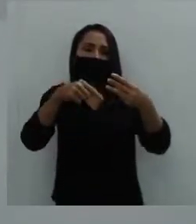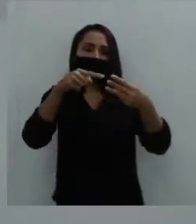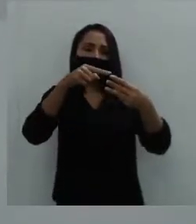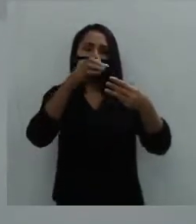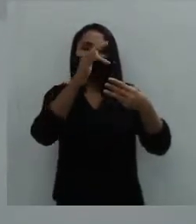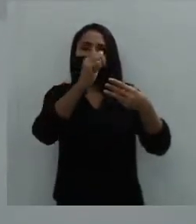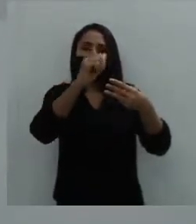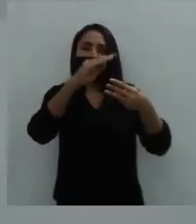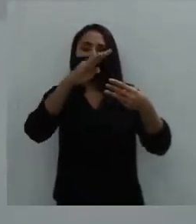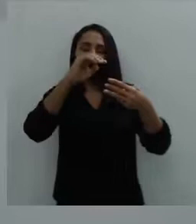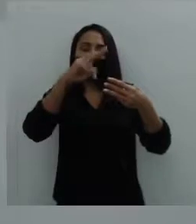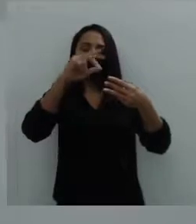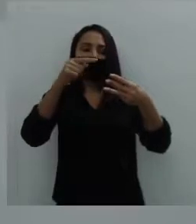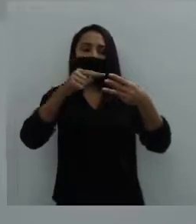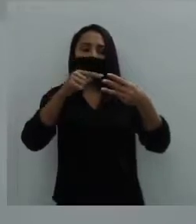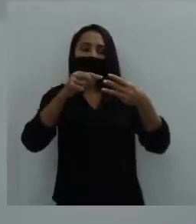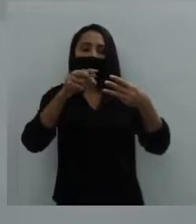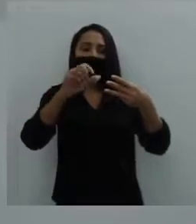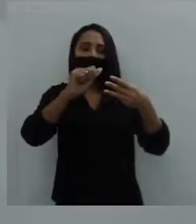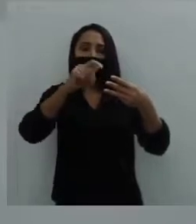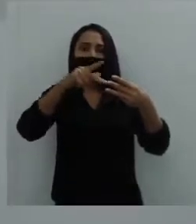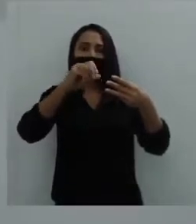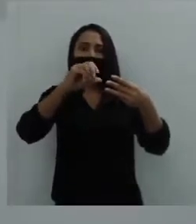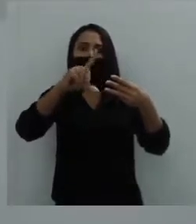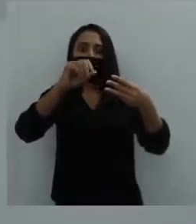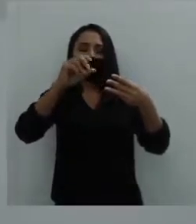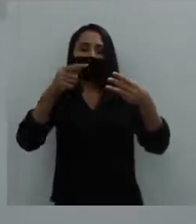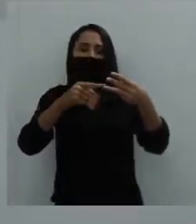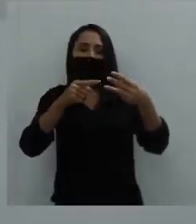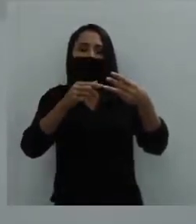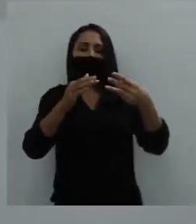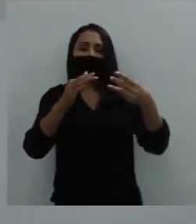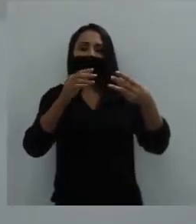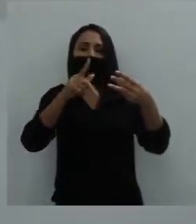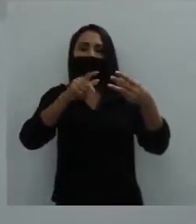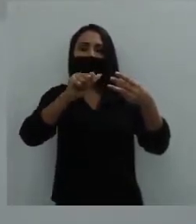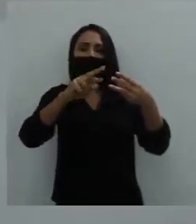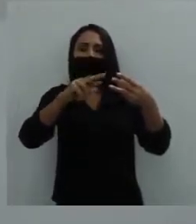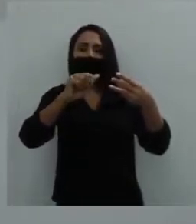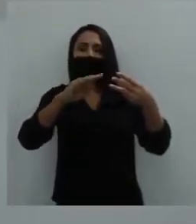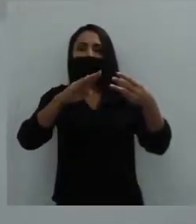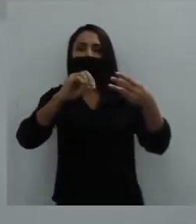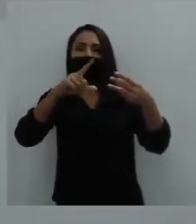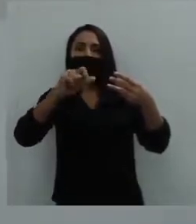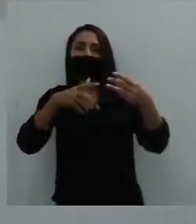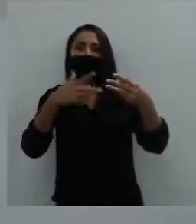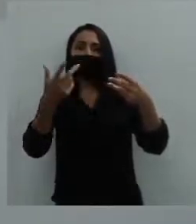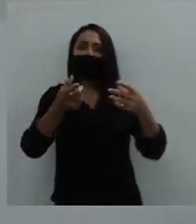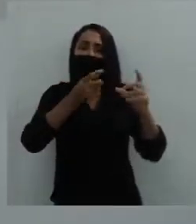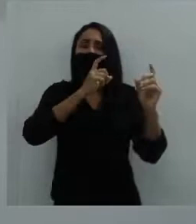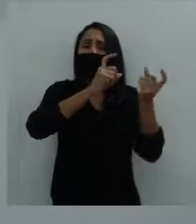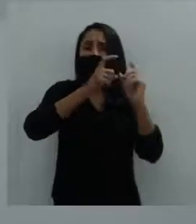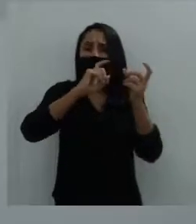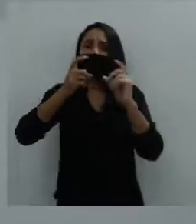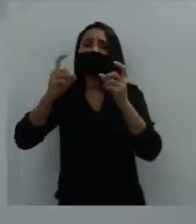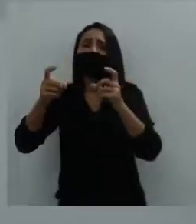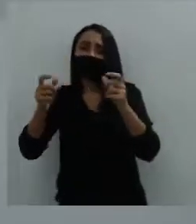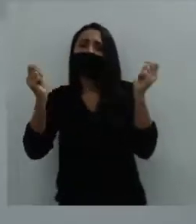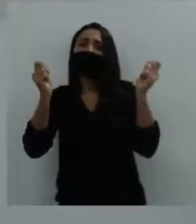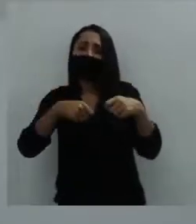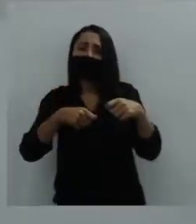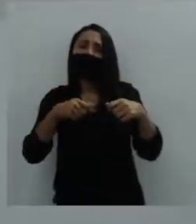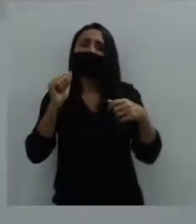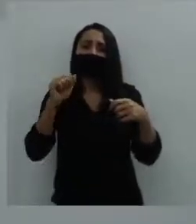apólogo, certo? A fábula, textos orais muito antigos. E também fazer um debate em sala de aula,